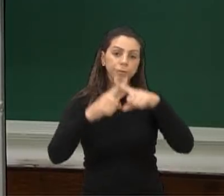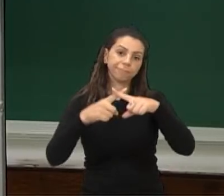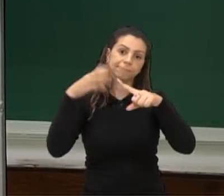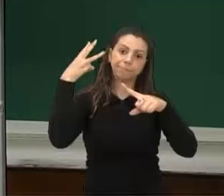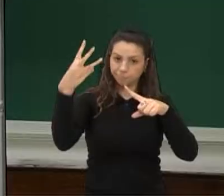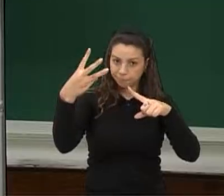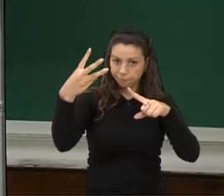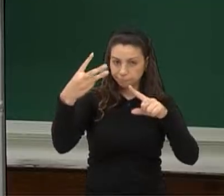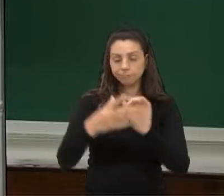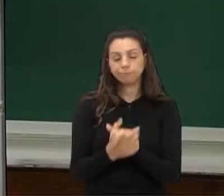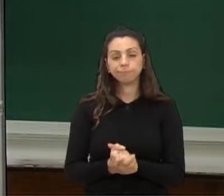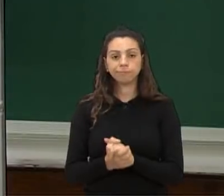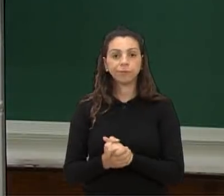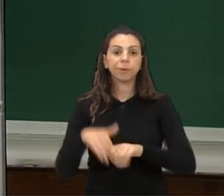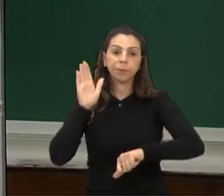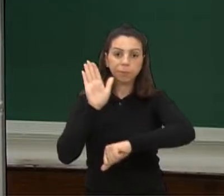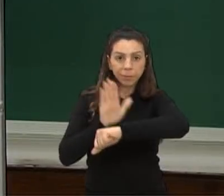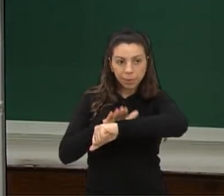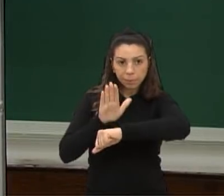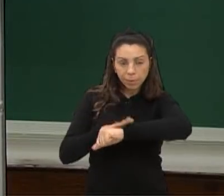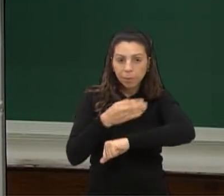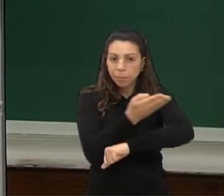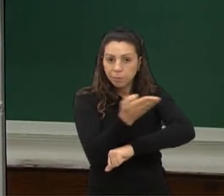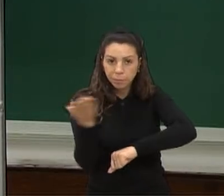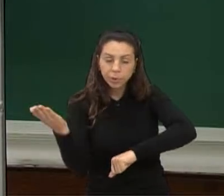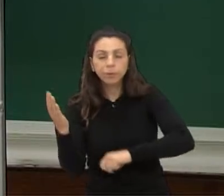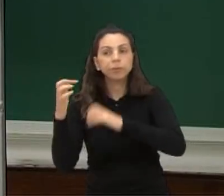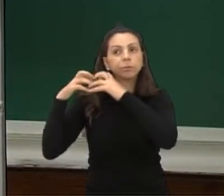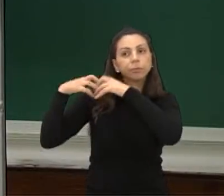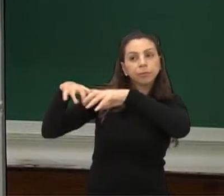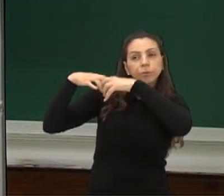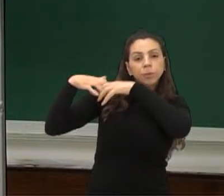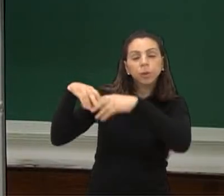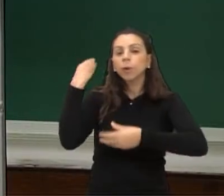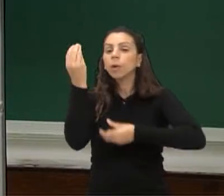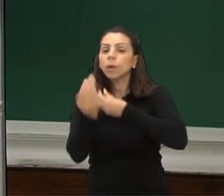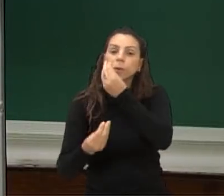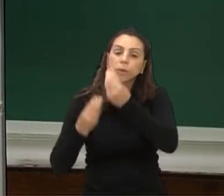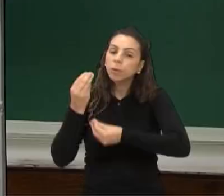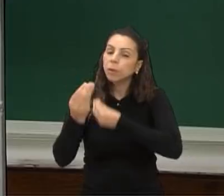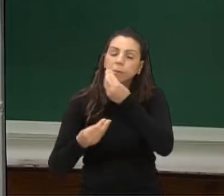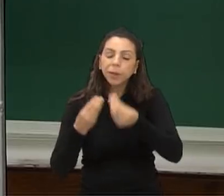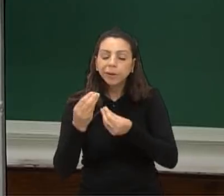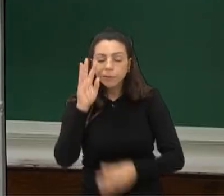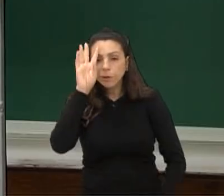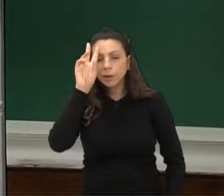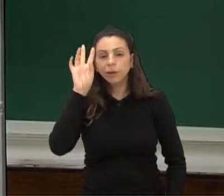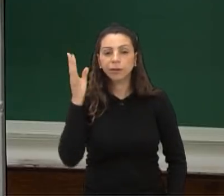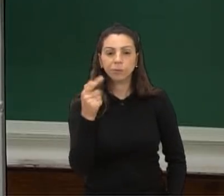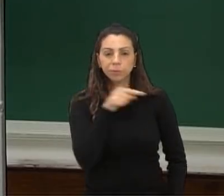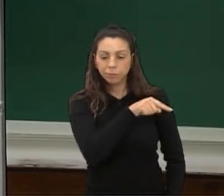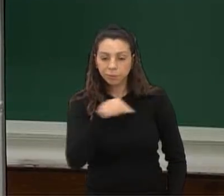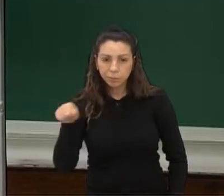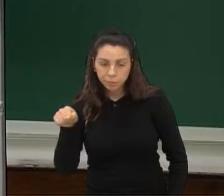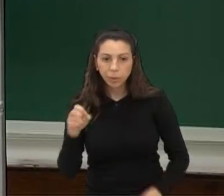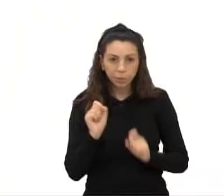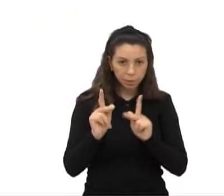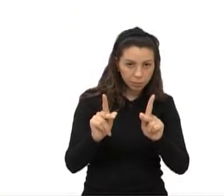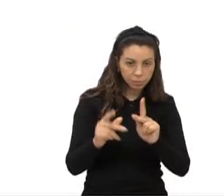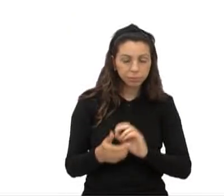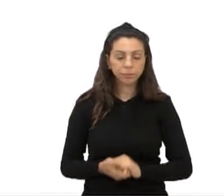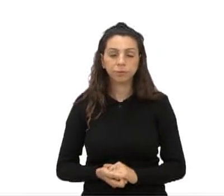de cada pedaço? Veja, ele está falando a palavra triplo. Quando ele fala a palavra triplo,